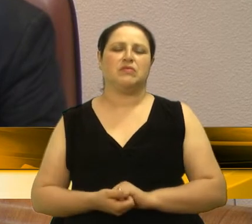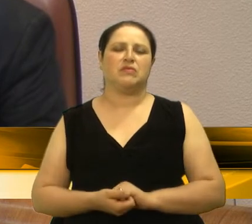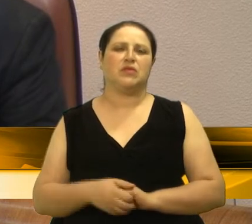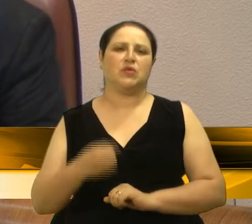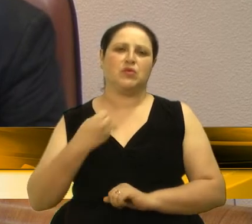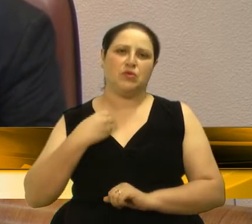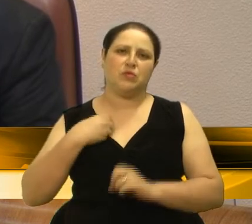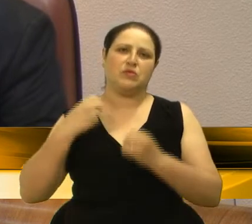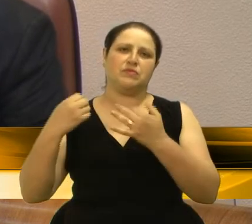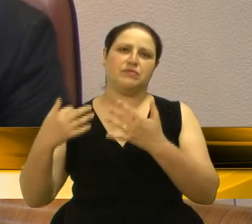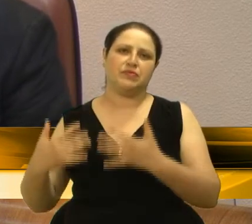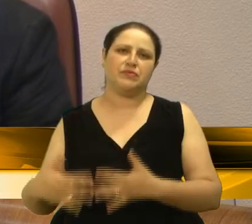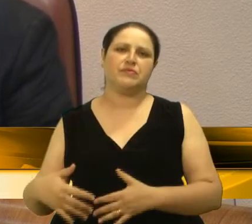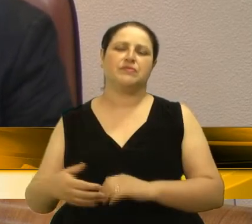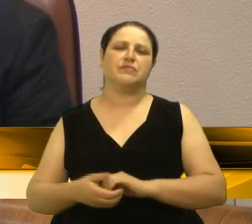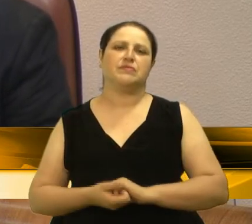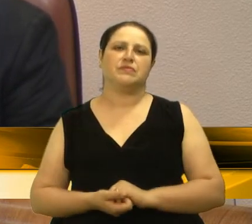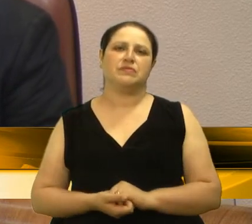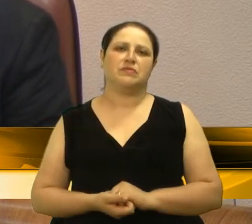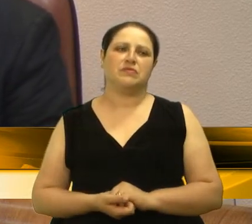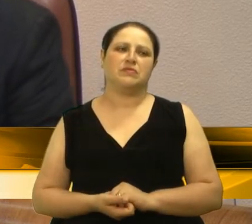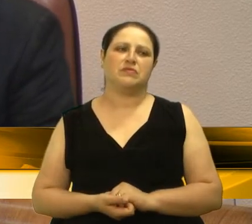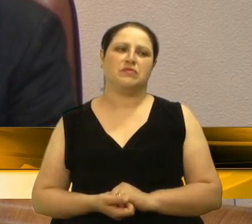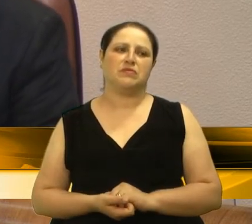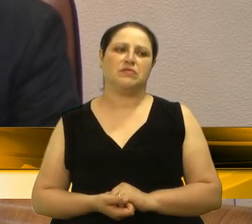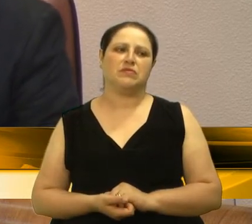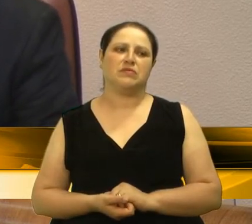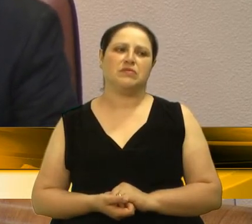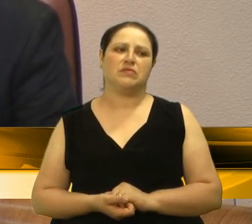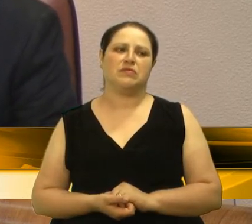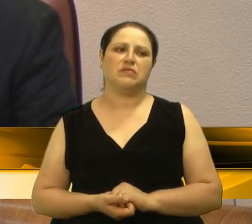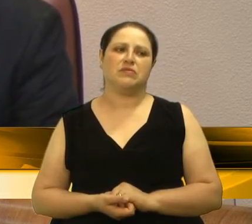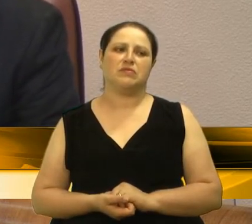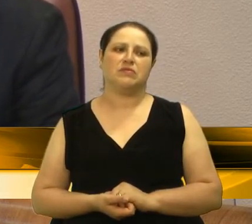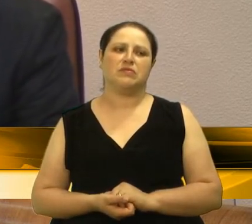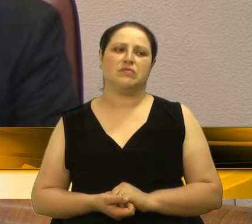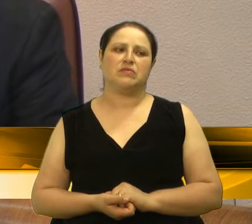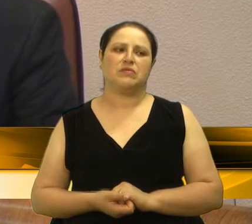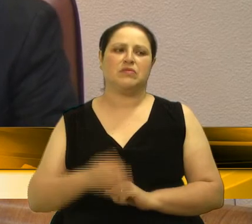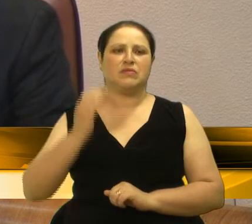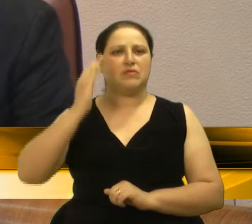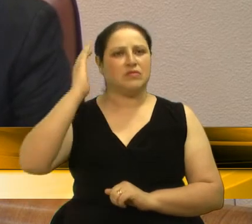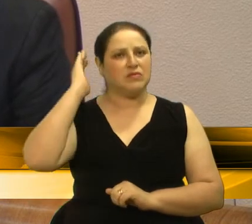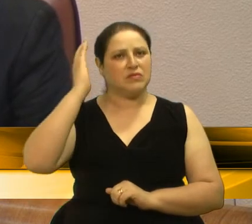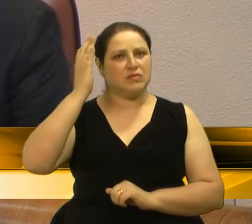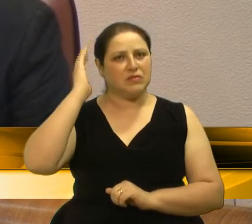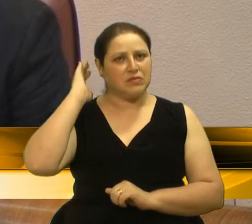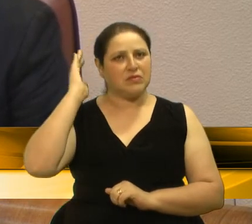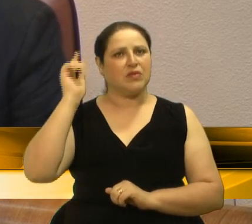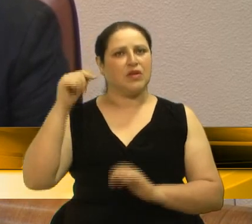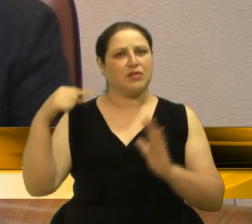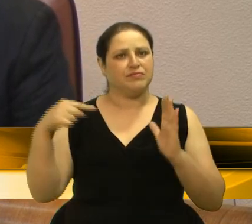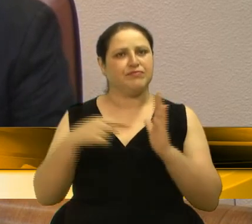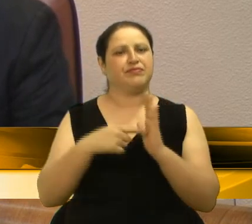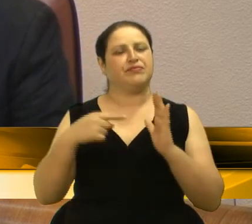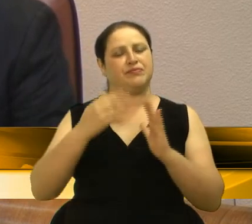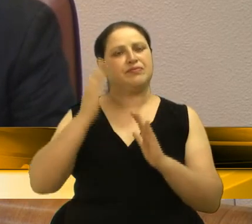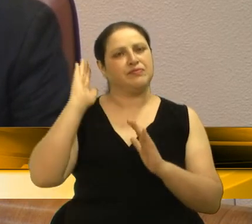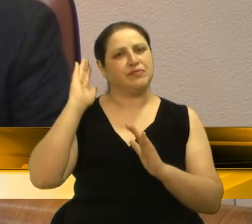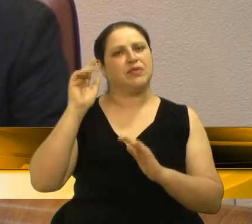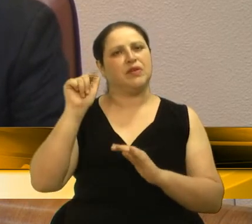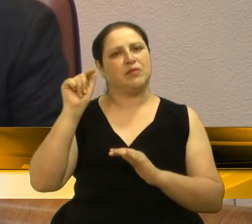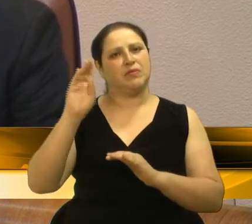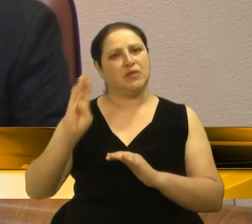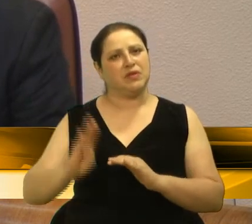95020-460, Caxias do Sul, RS. Agravado: Daniel Antônio Guerra, prefeito municipal de Caxias do Sul, -RS, brasileiro, casado,